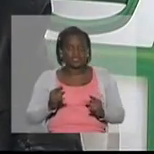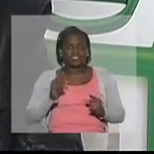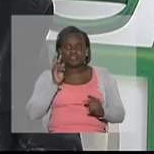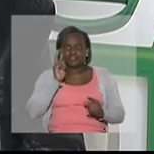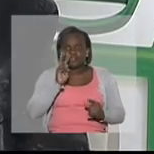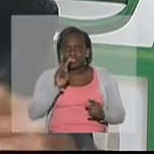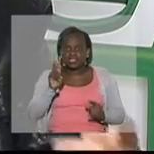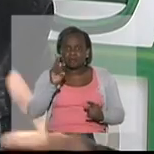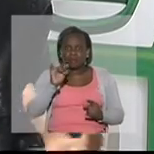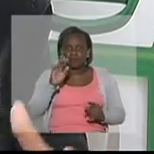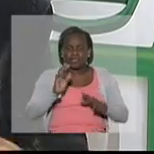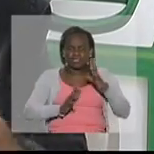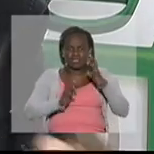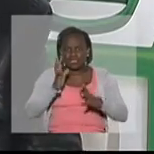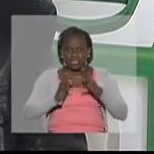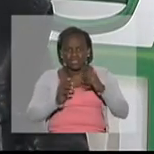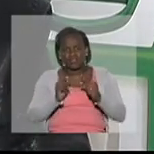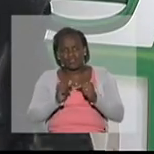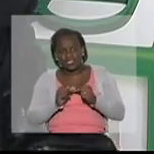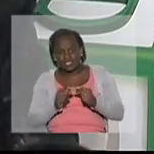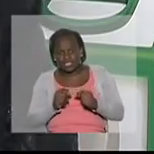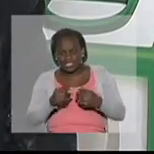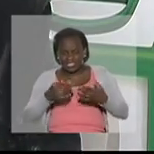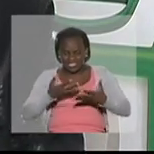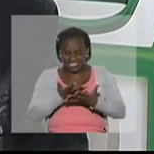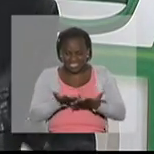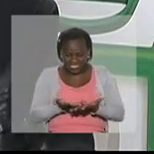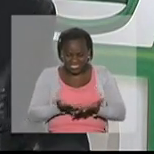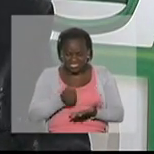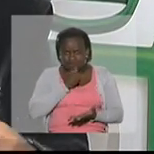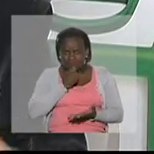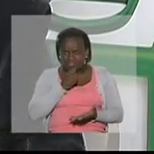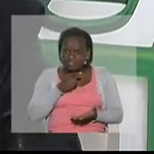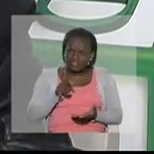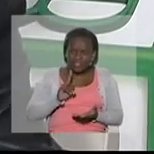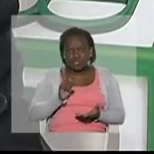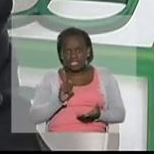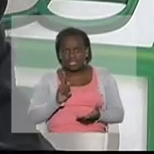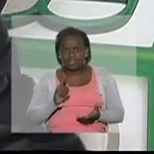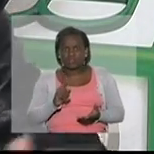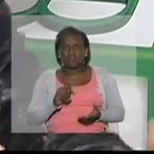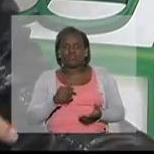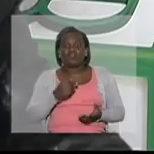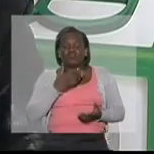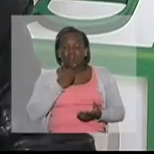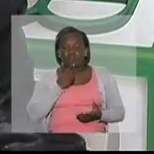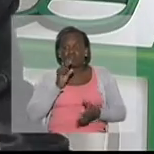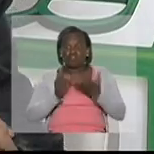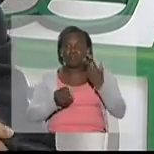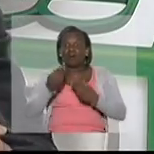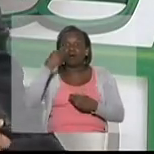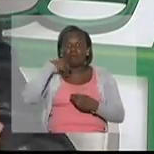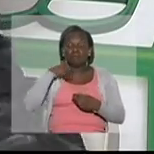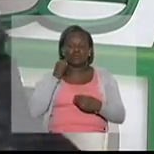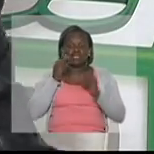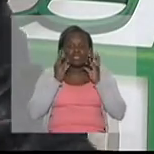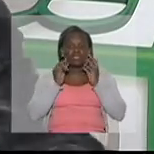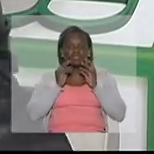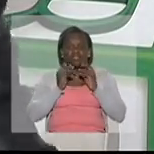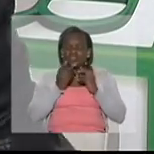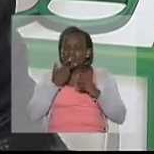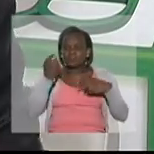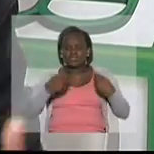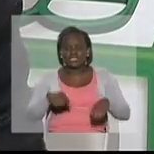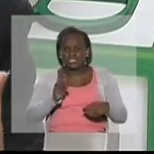e ela está vendo os pais discutirem se eles vão ou não fazer o número sem rede. Os pais são trapezistas. E o Foguinho, que é o engolidor de fogo, e a mulher barbada